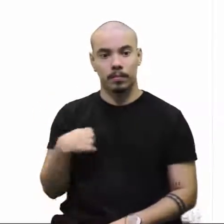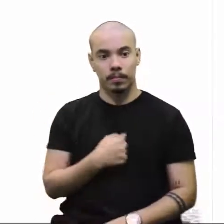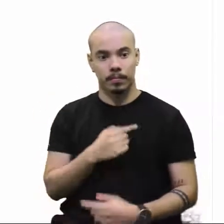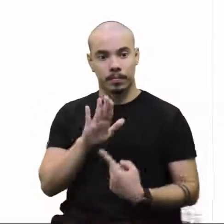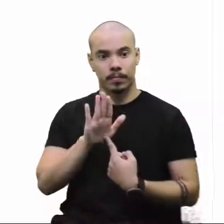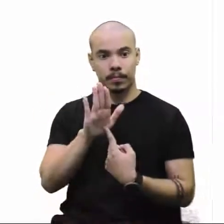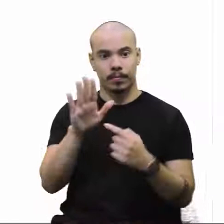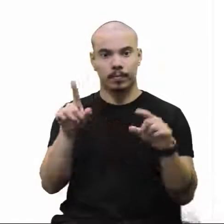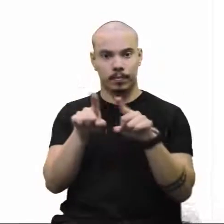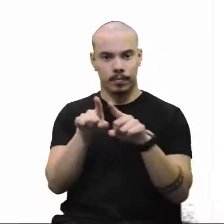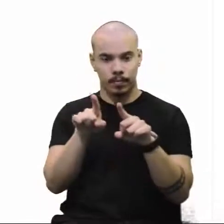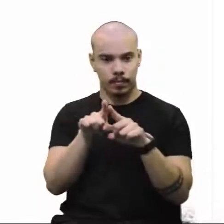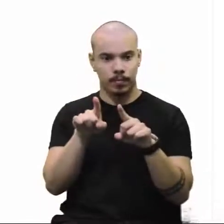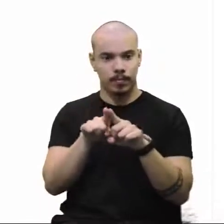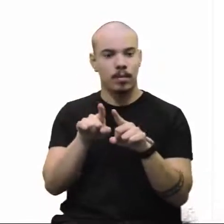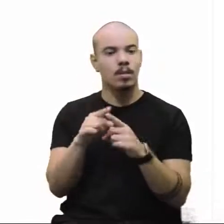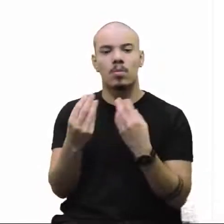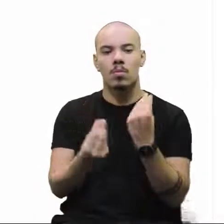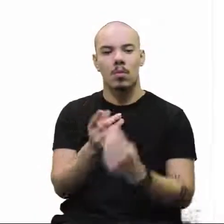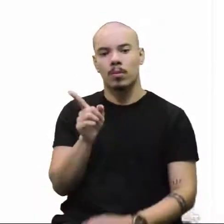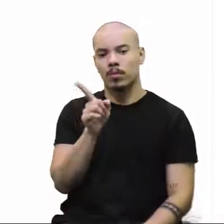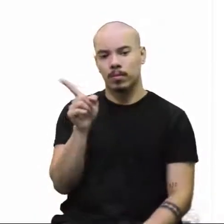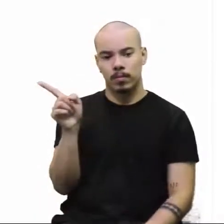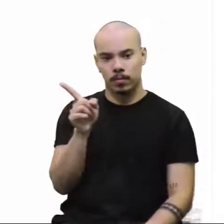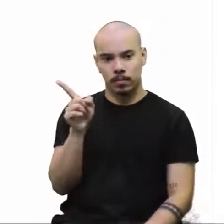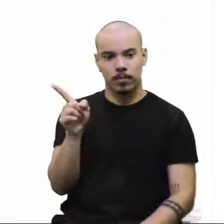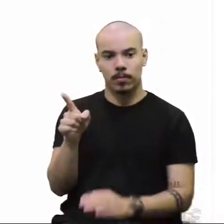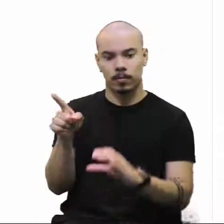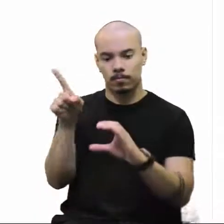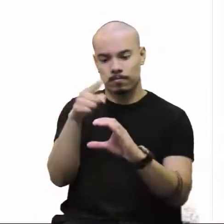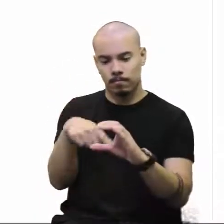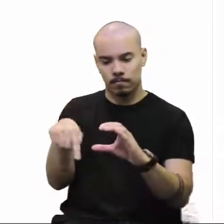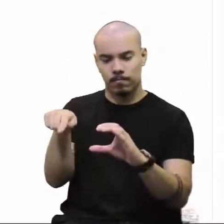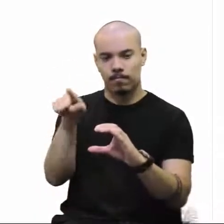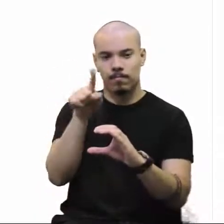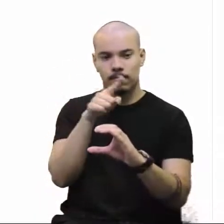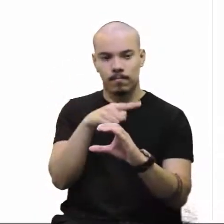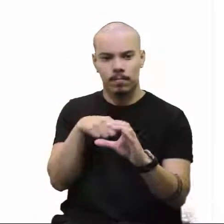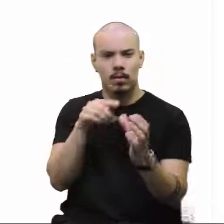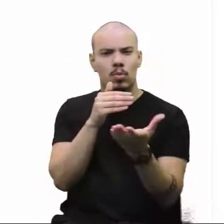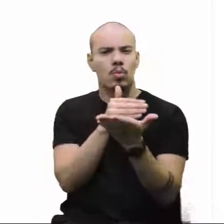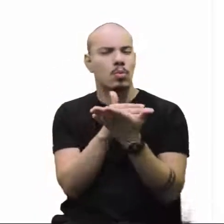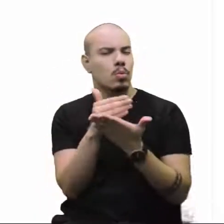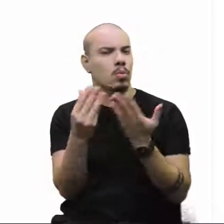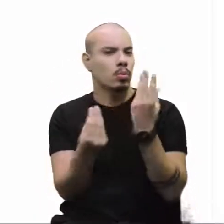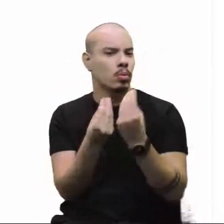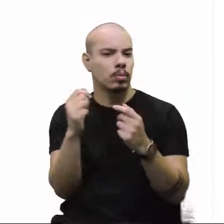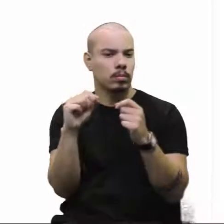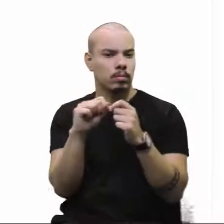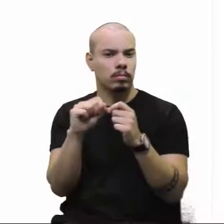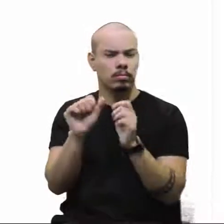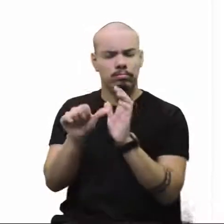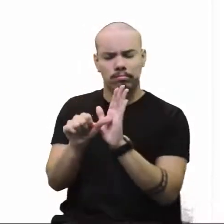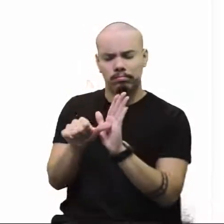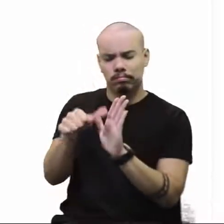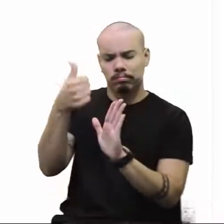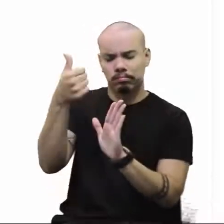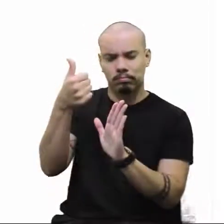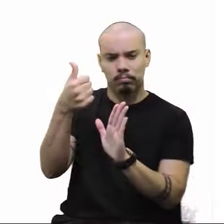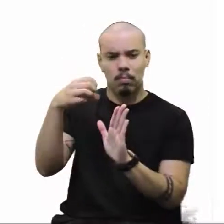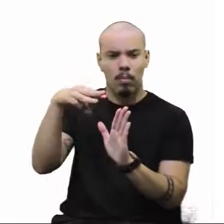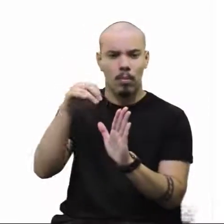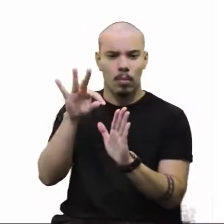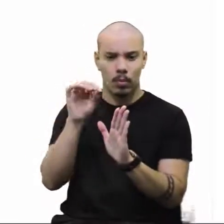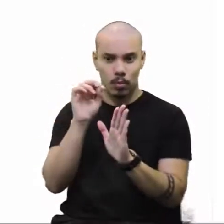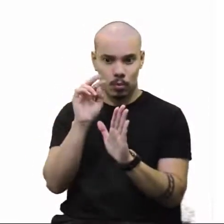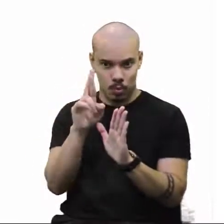né, o motor mais... É uma aplicação bem no início, né? Aplicação primeiro motor prática, aí, né? Que é a roda de Barlow,